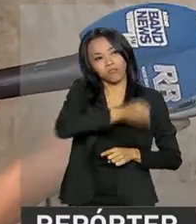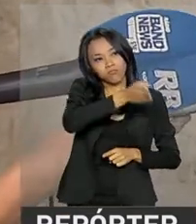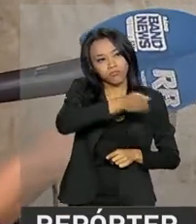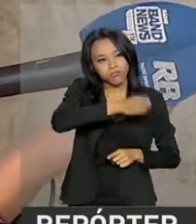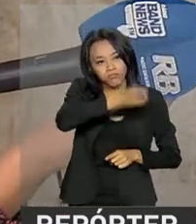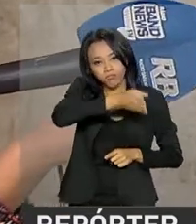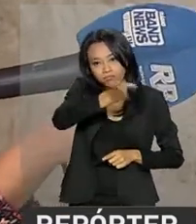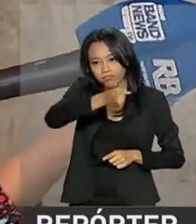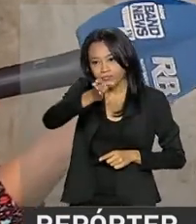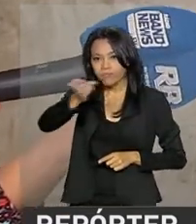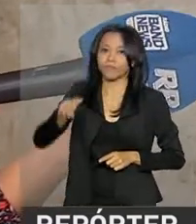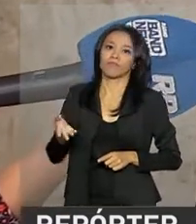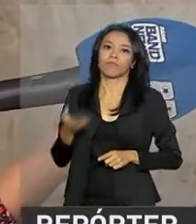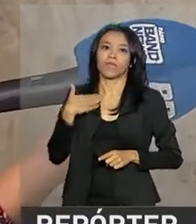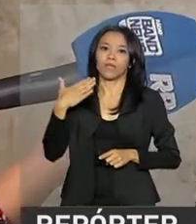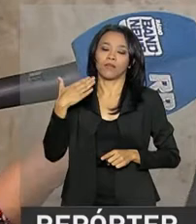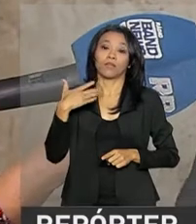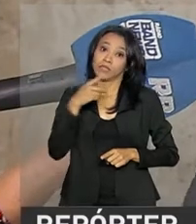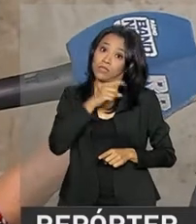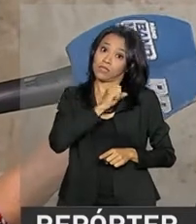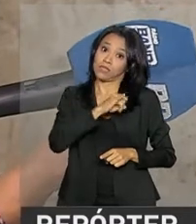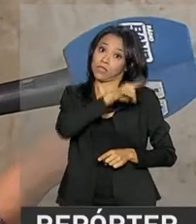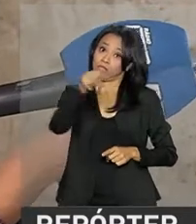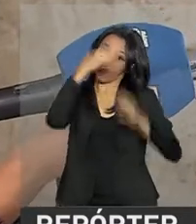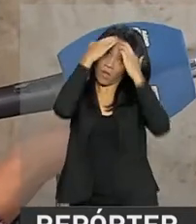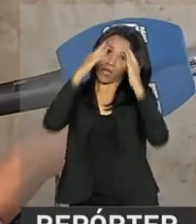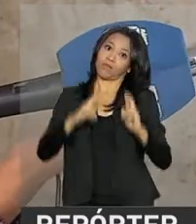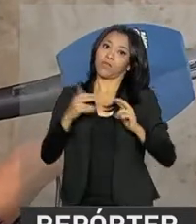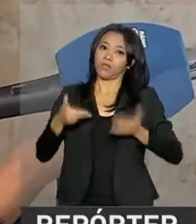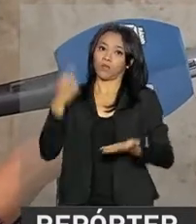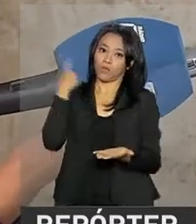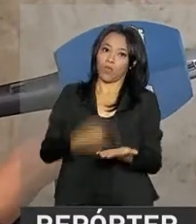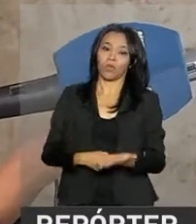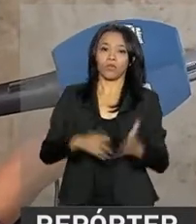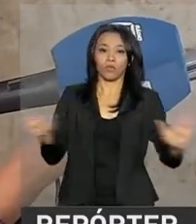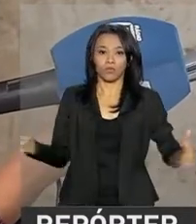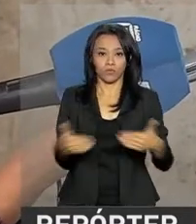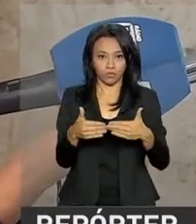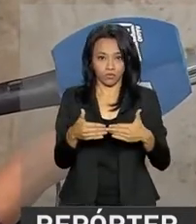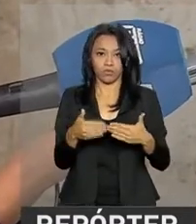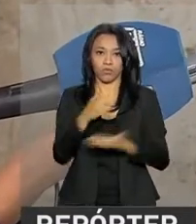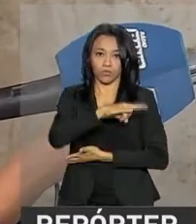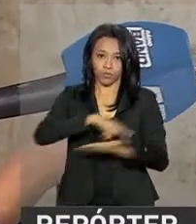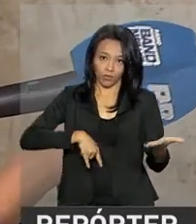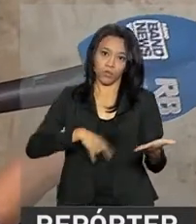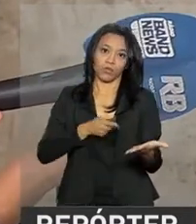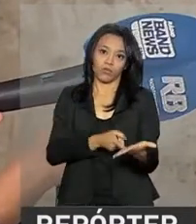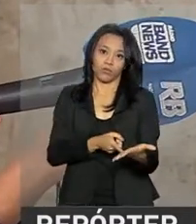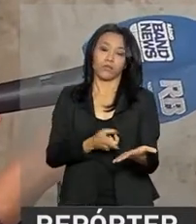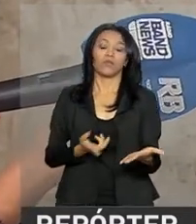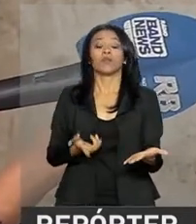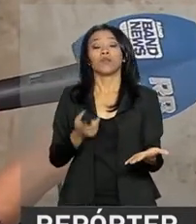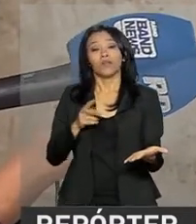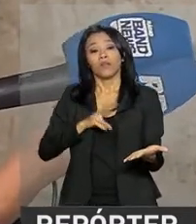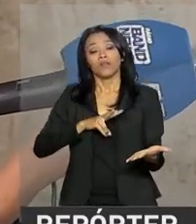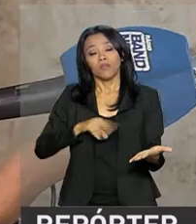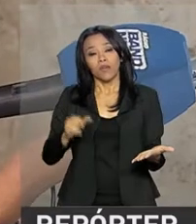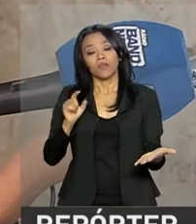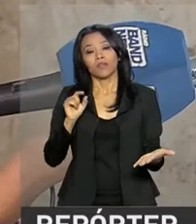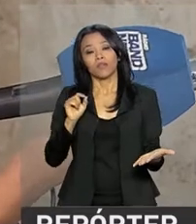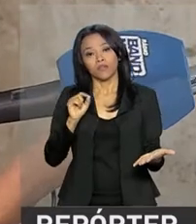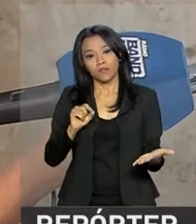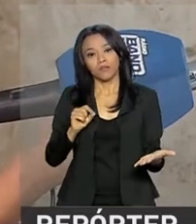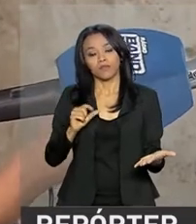e todo o esforço e todo o poder de polícia que o governo tem será posto